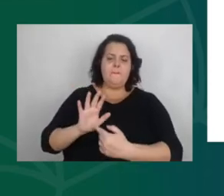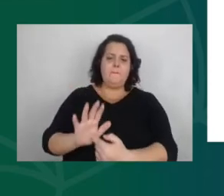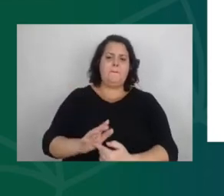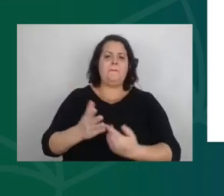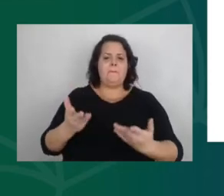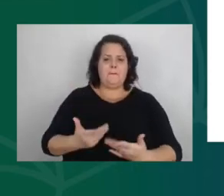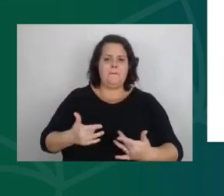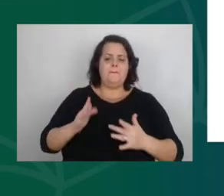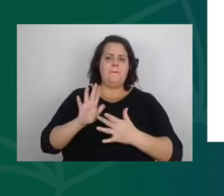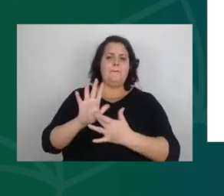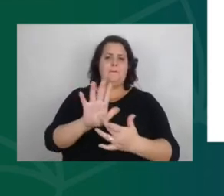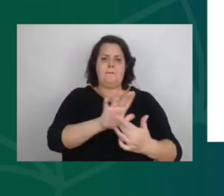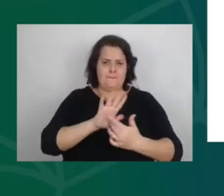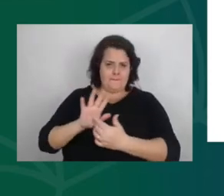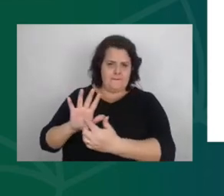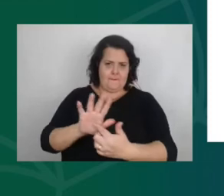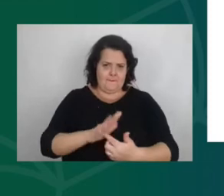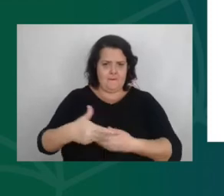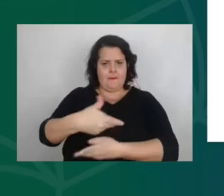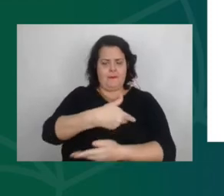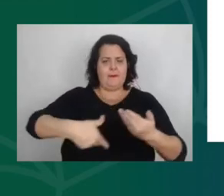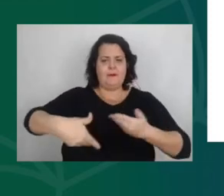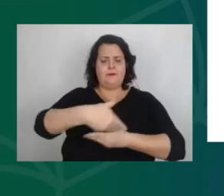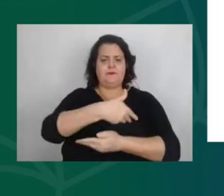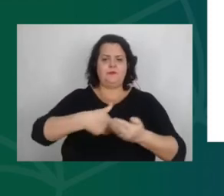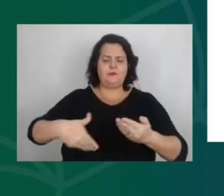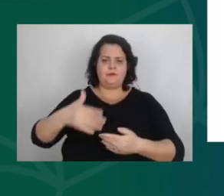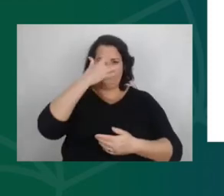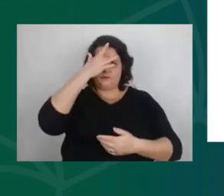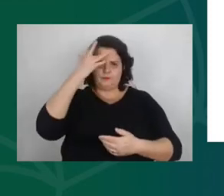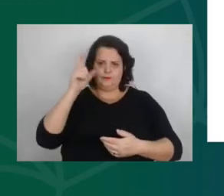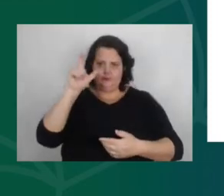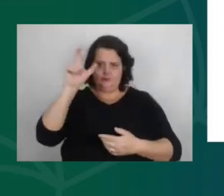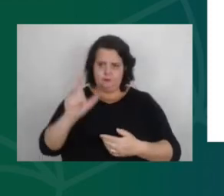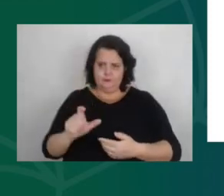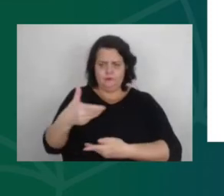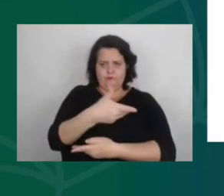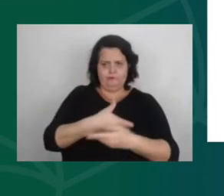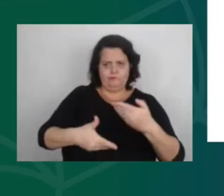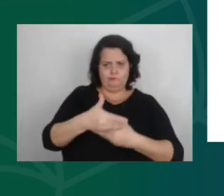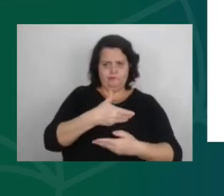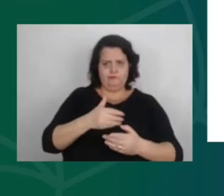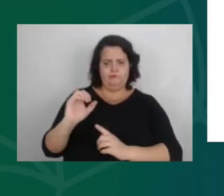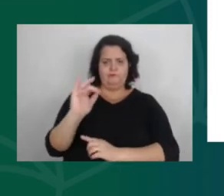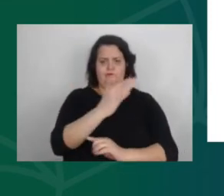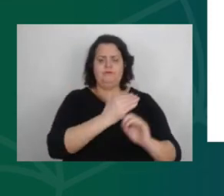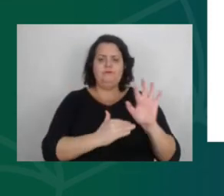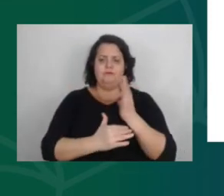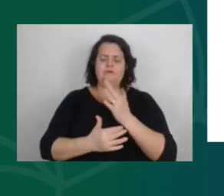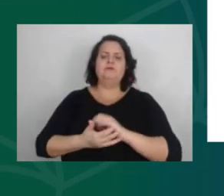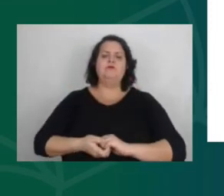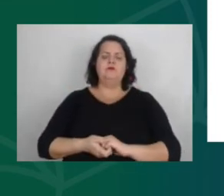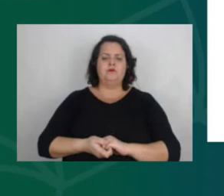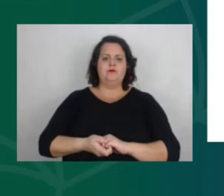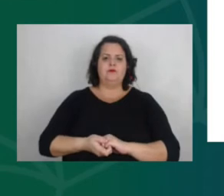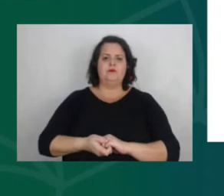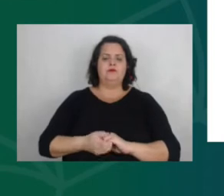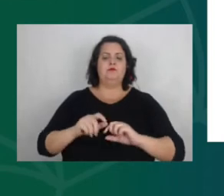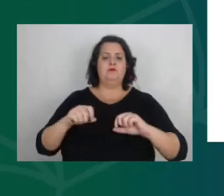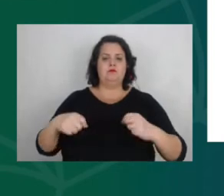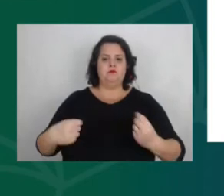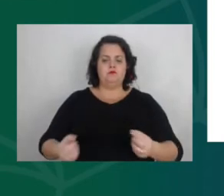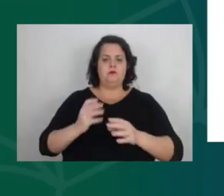e o meio ambiente e os possíveis impactos que isso possa acontecer. Pode passar. O laboratório